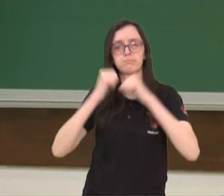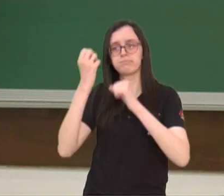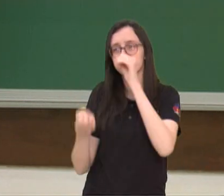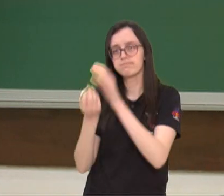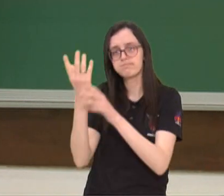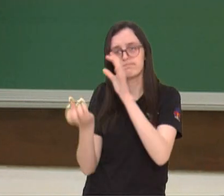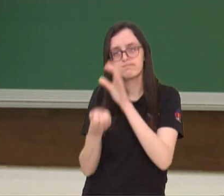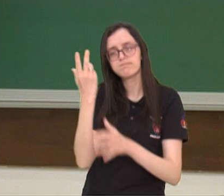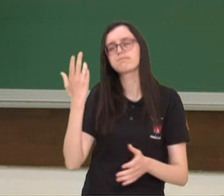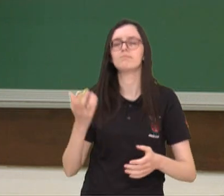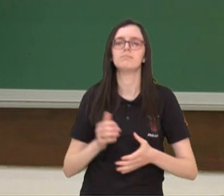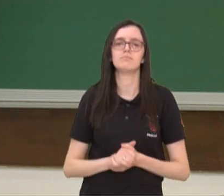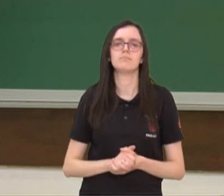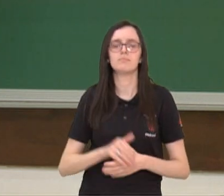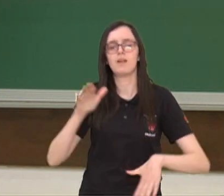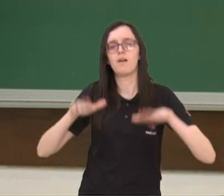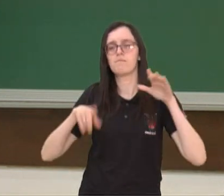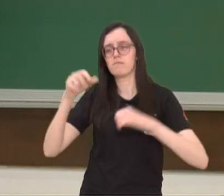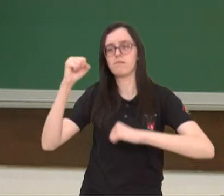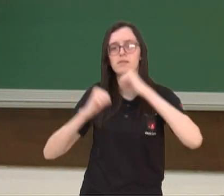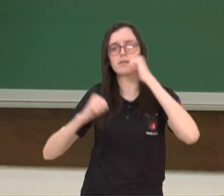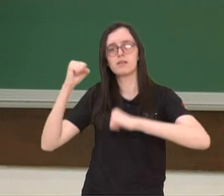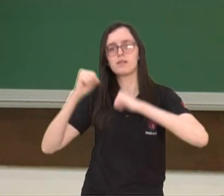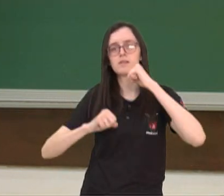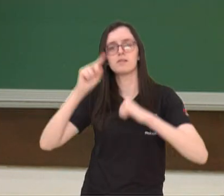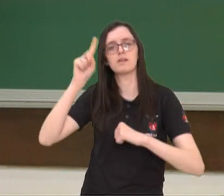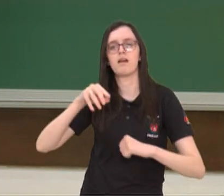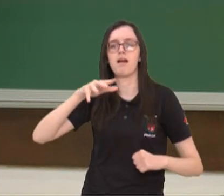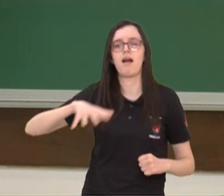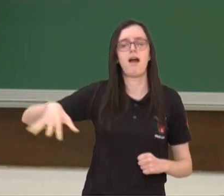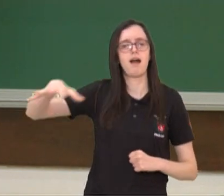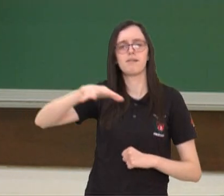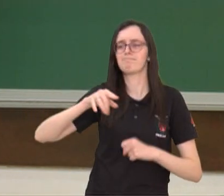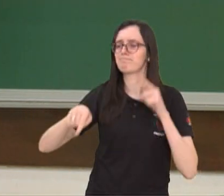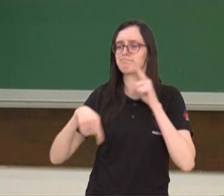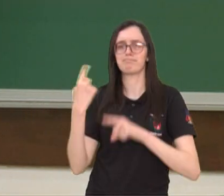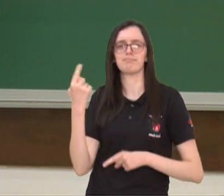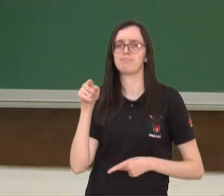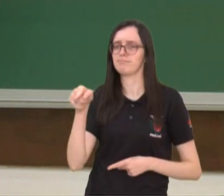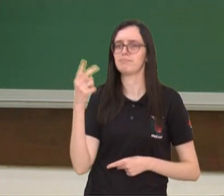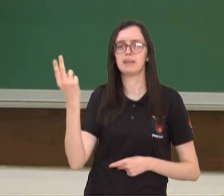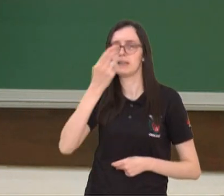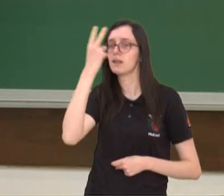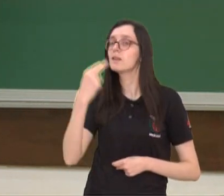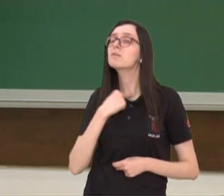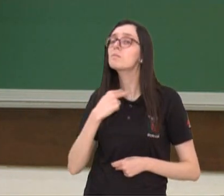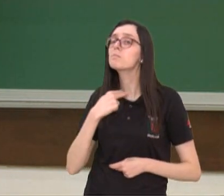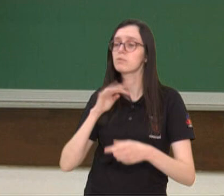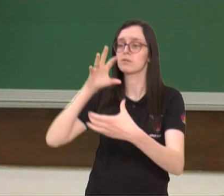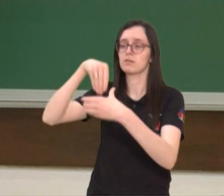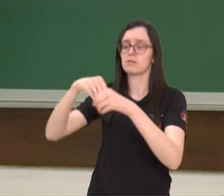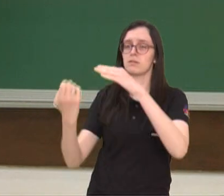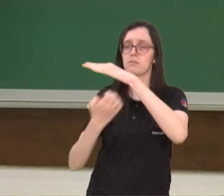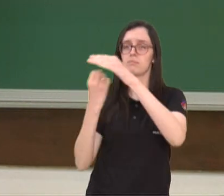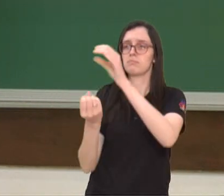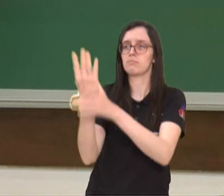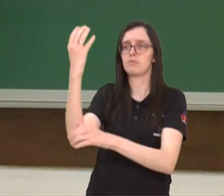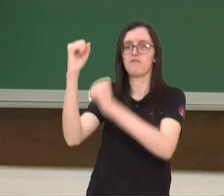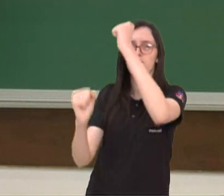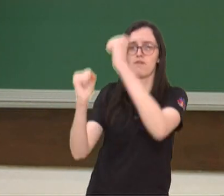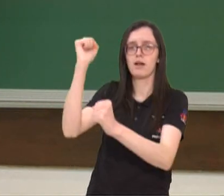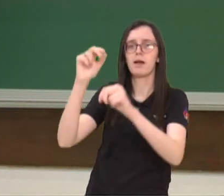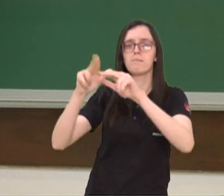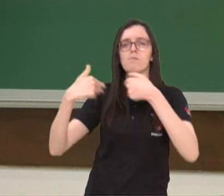indústrias, às vezes a indústria é colocada em áreas que não deveria estar ali presente por uma